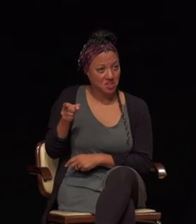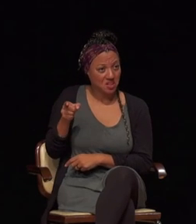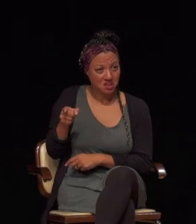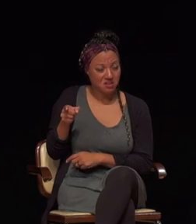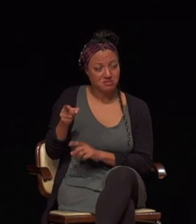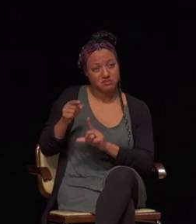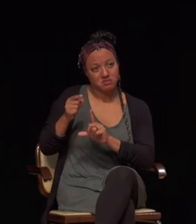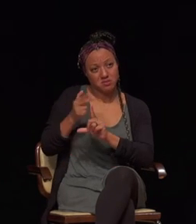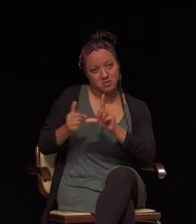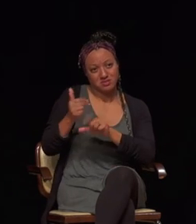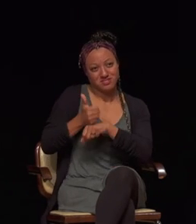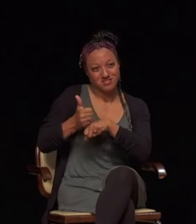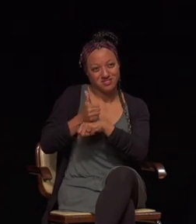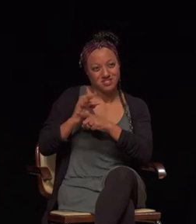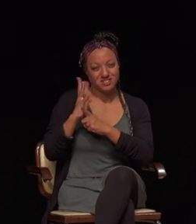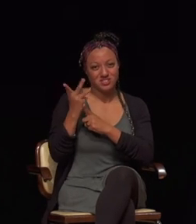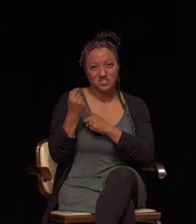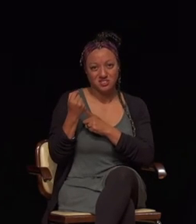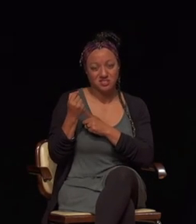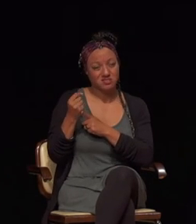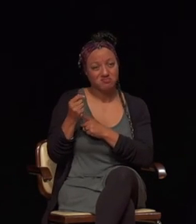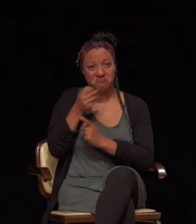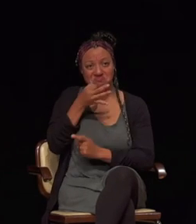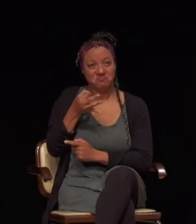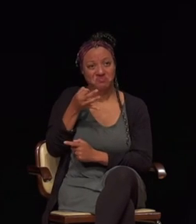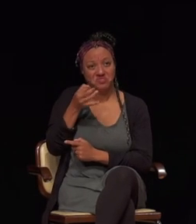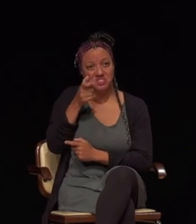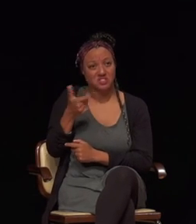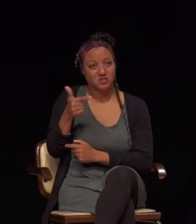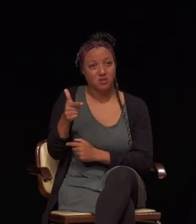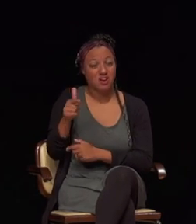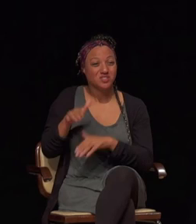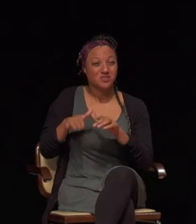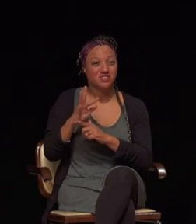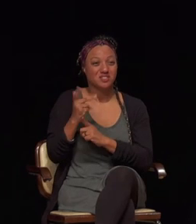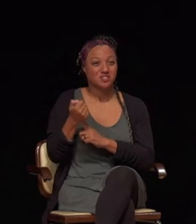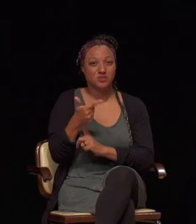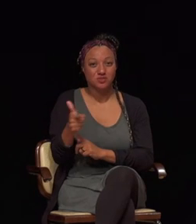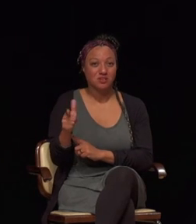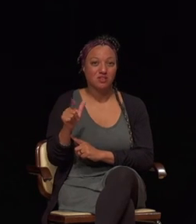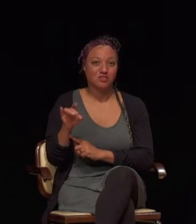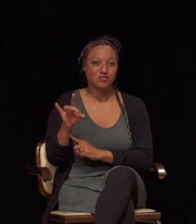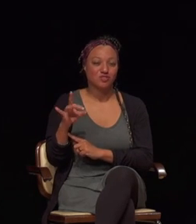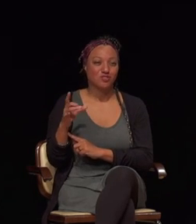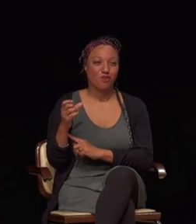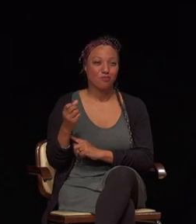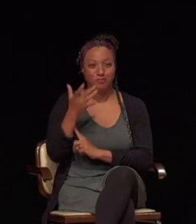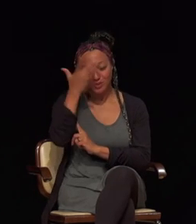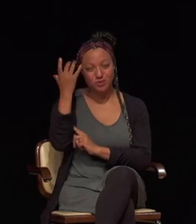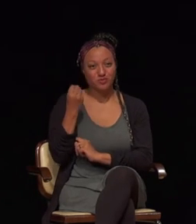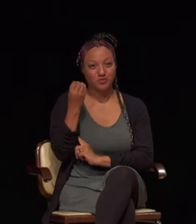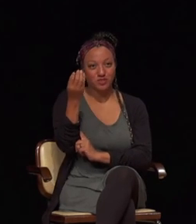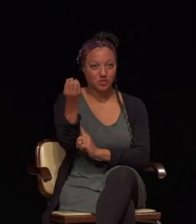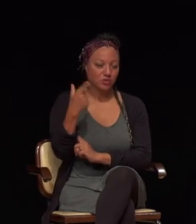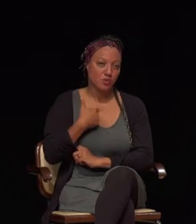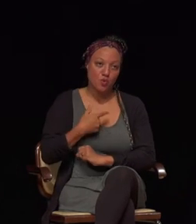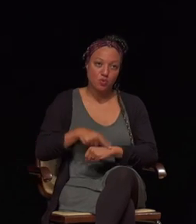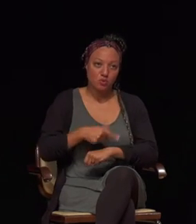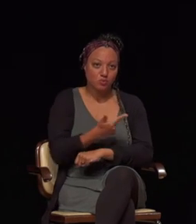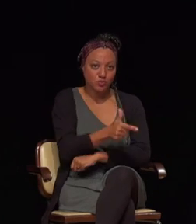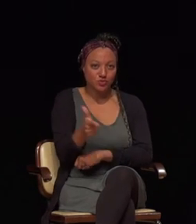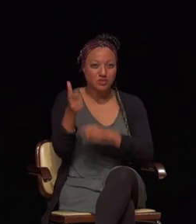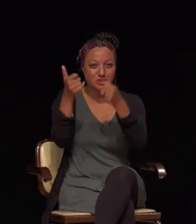esses pintores artistas que muitas vezes não eram artistas eram Viajantes eu não tive tempo de desenvolver com mais cuidado Quem eram